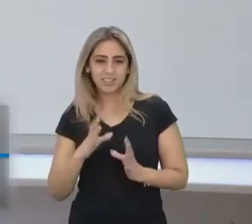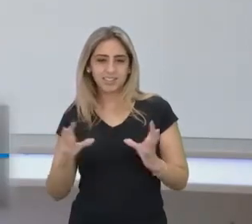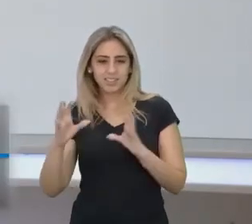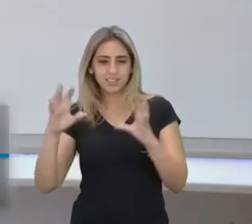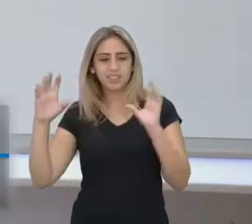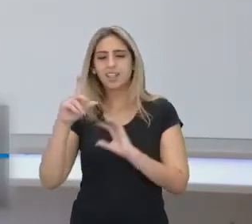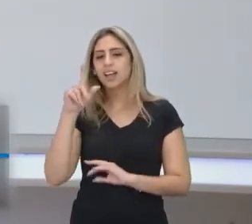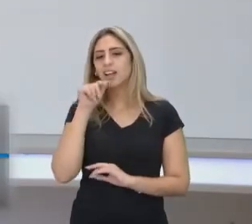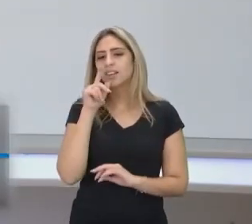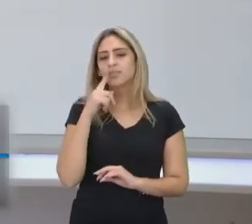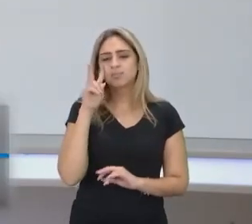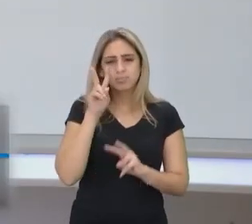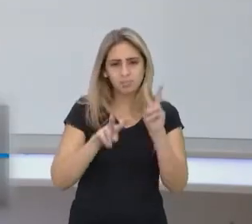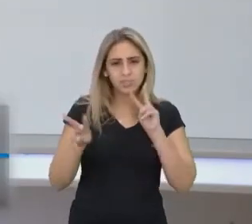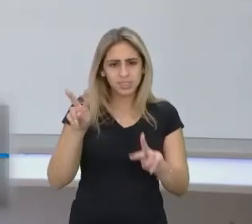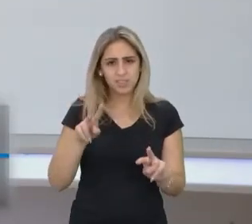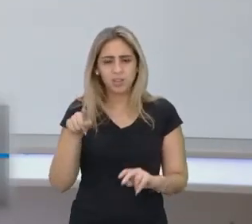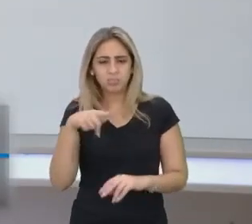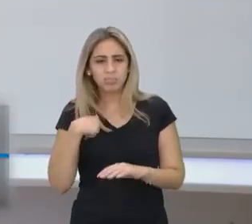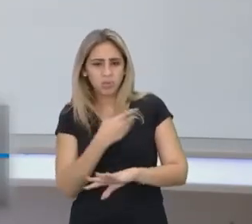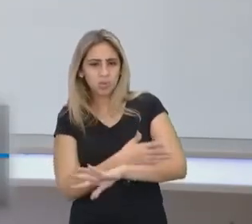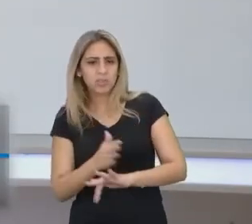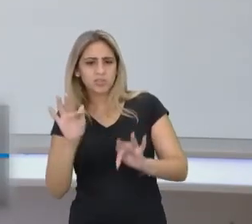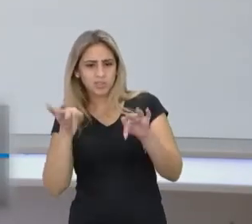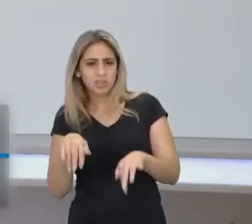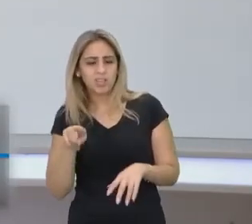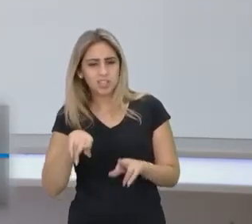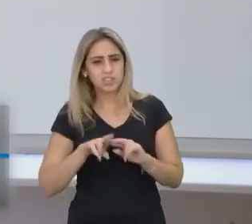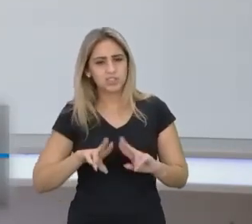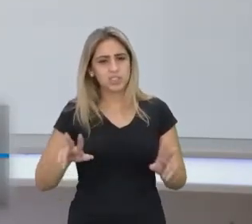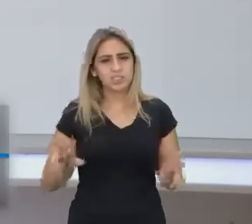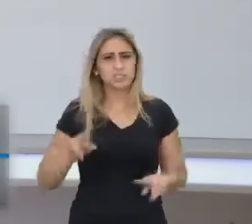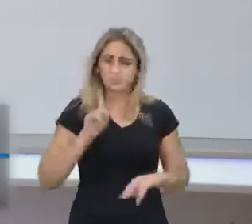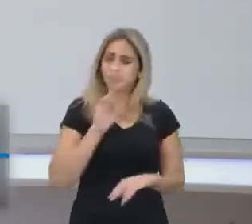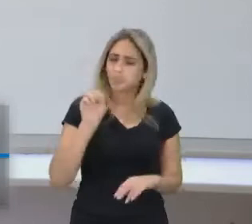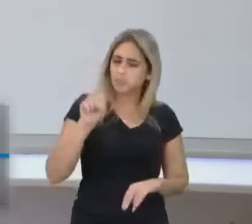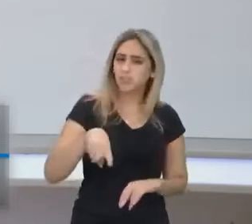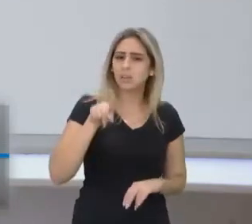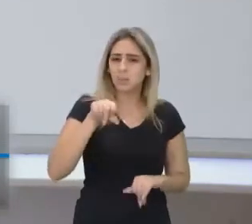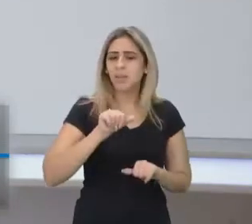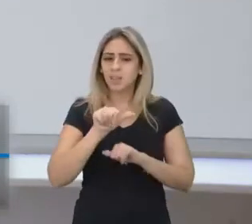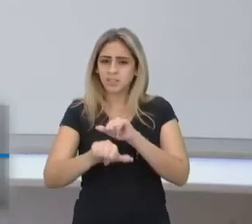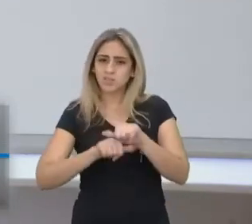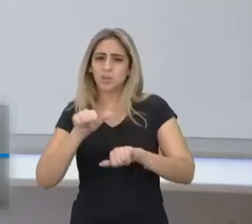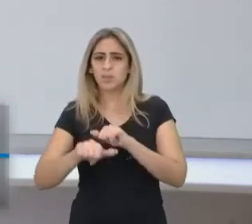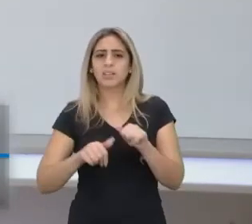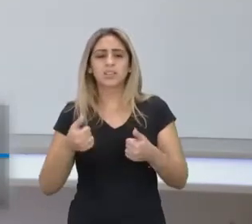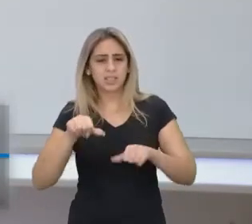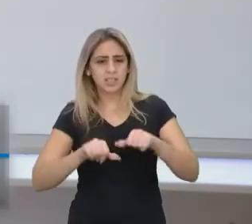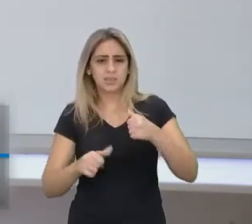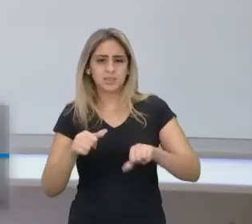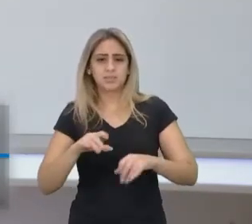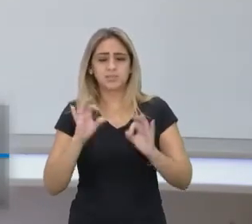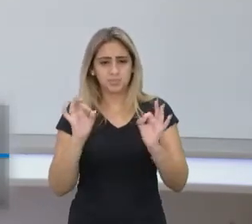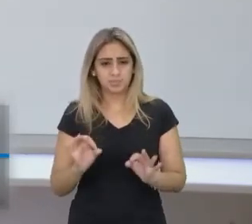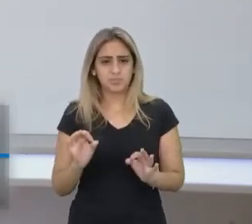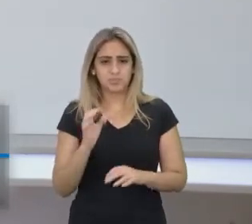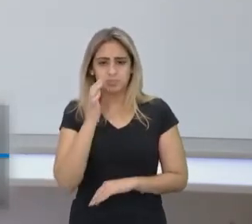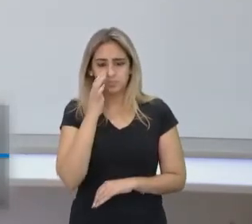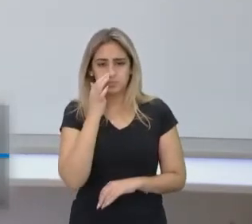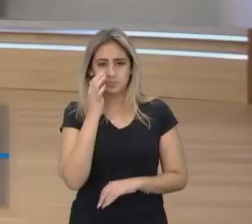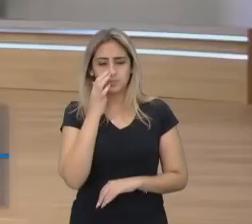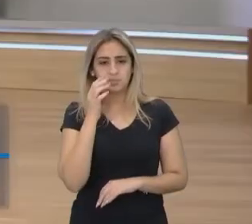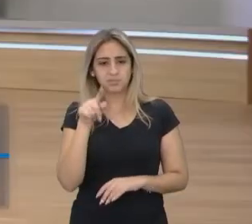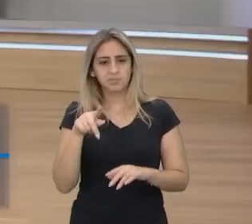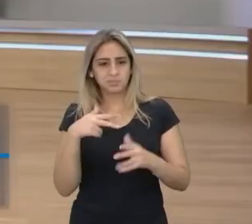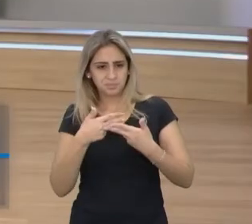a água. Então, observaram que o começo e o final são diferentes? Então, sim, é uma transformação química, beleza. Na